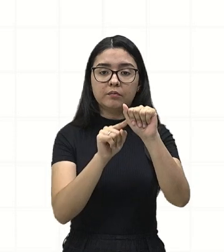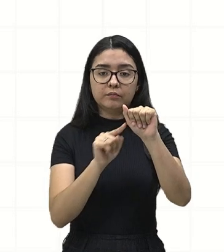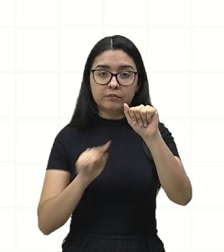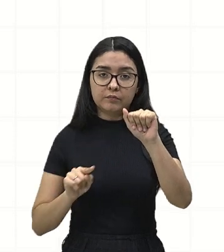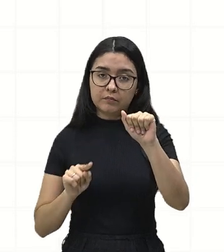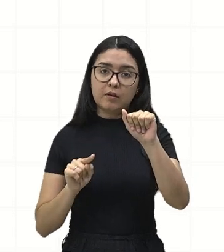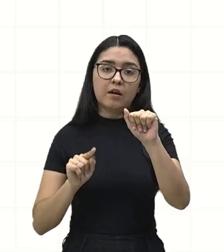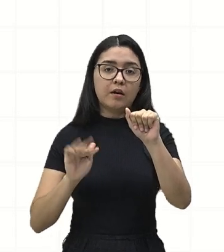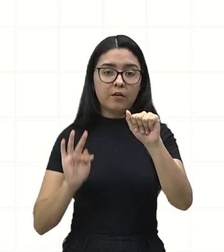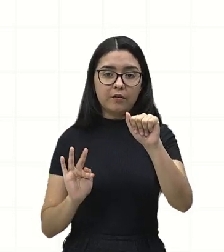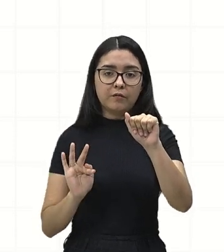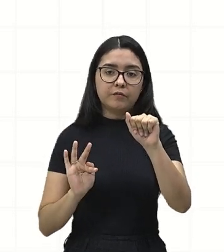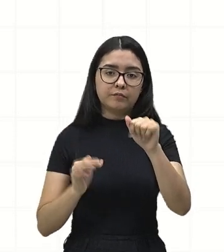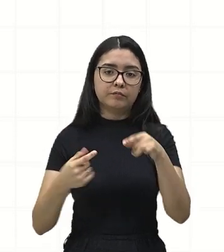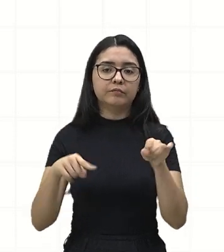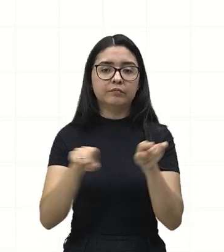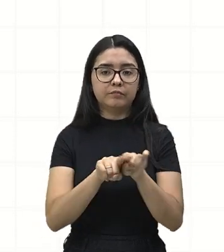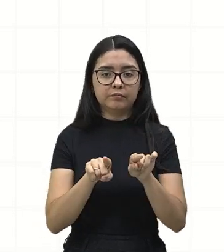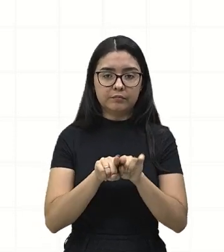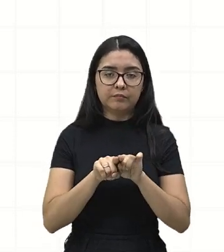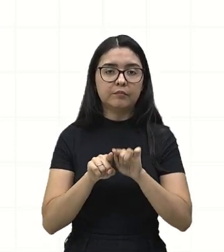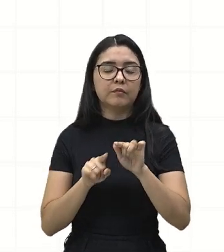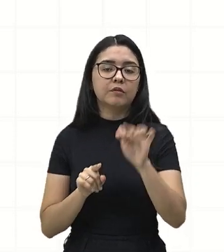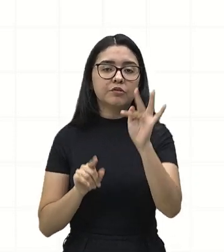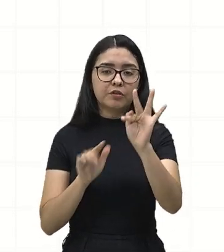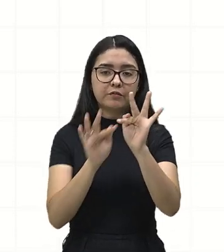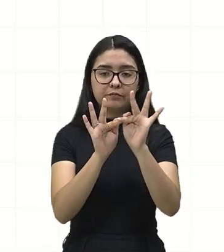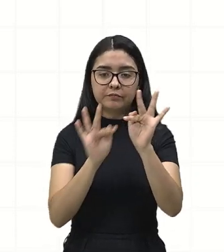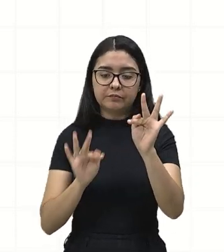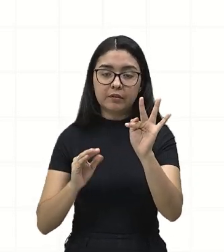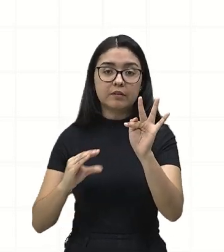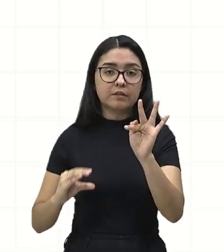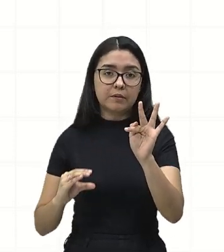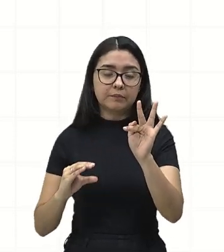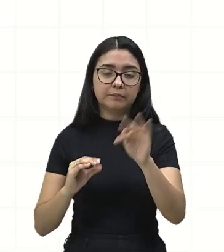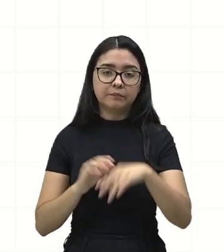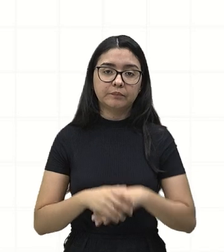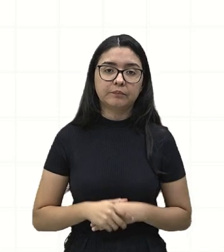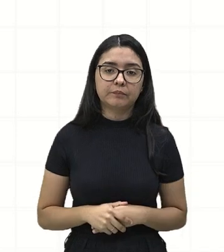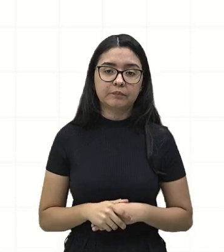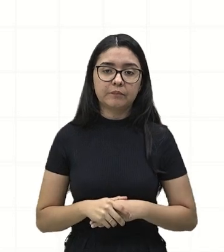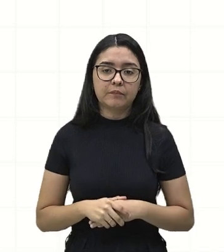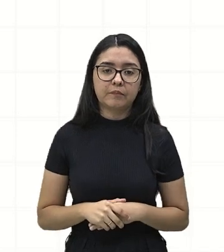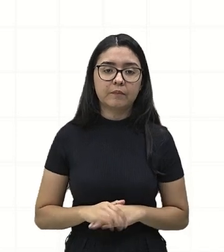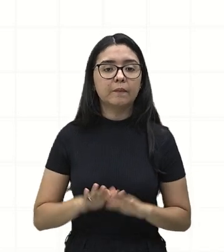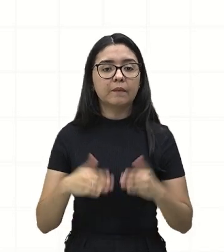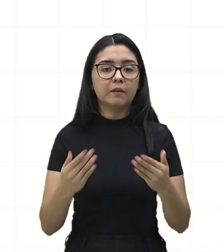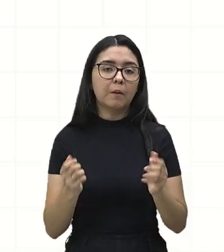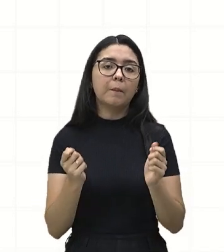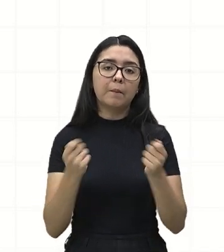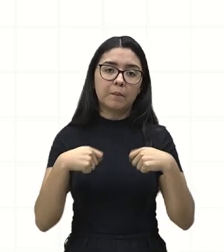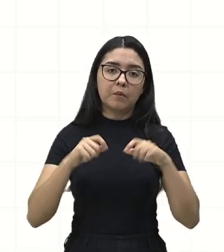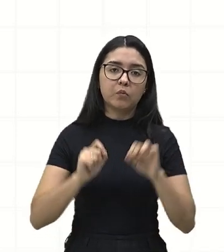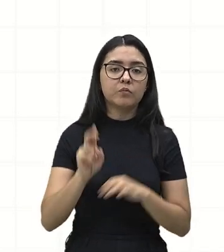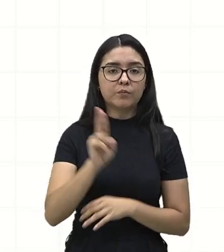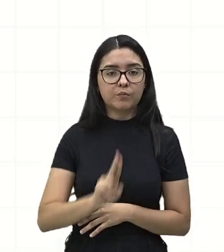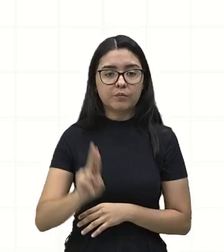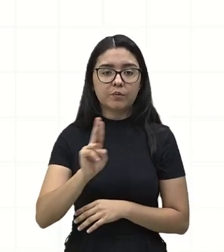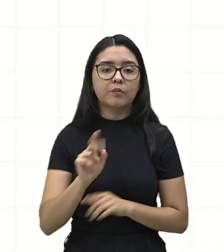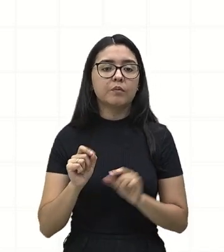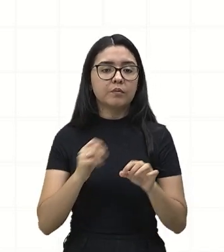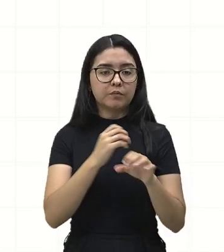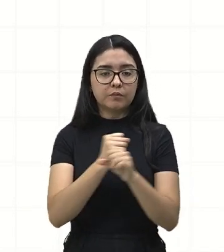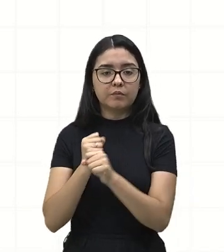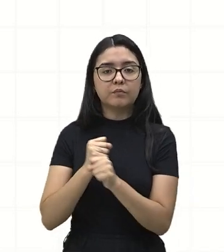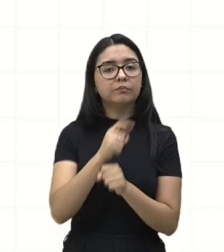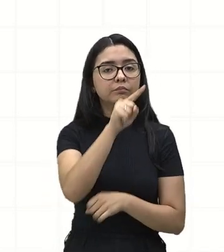F tem que estar de F até C. Tudo bem? E aí eu posso fazer o produto dos meios pelo